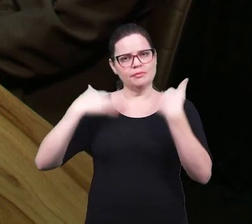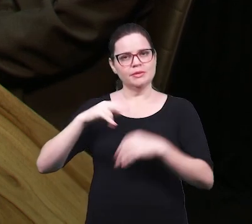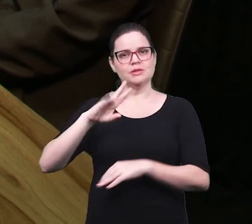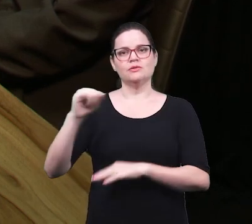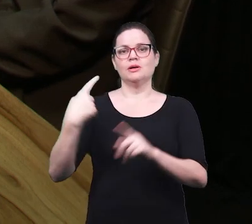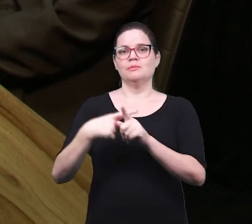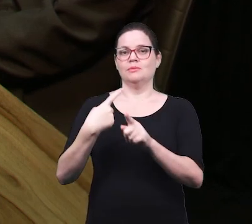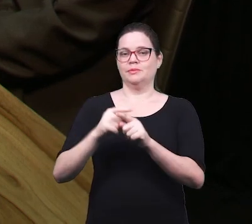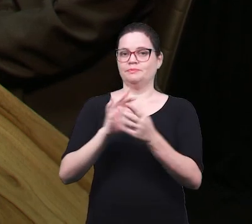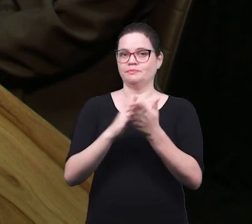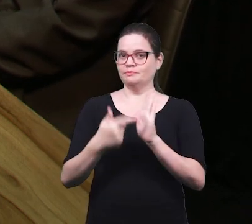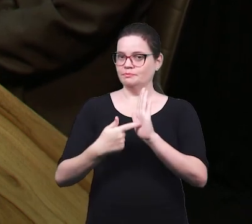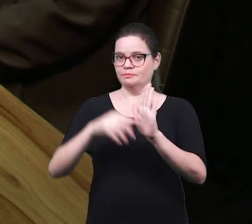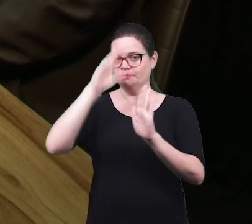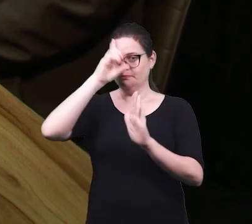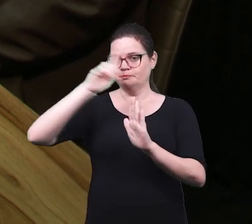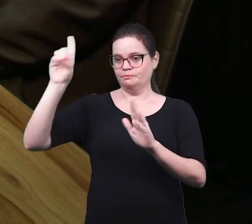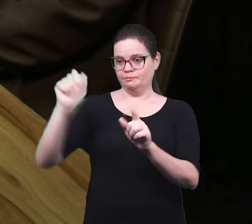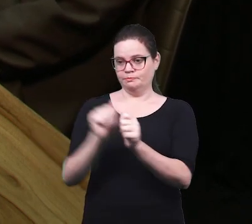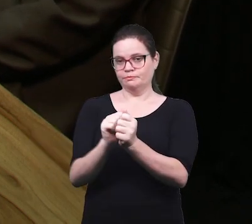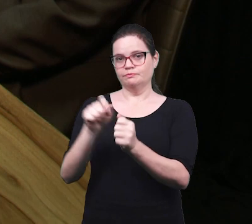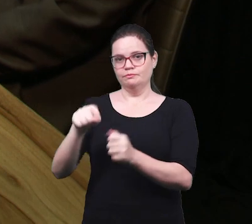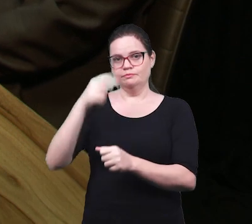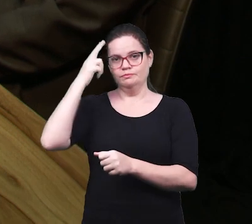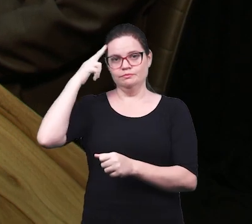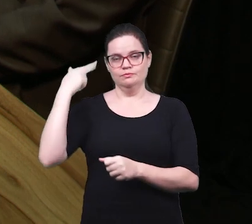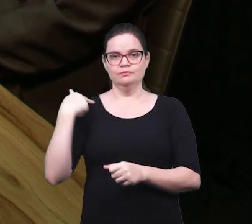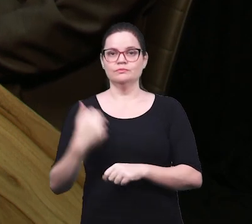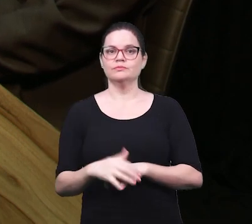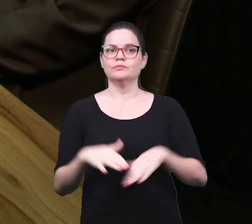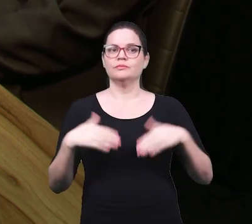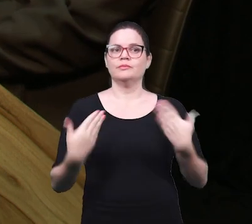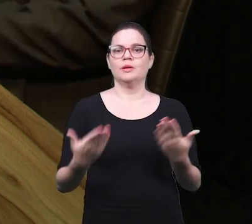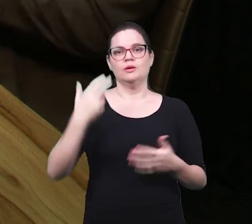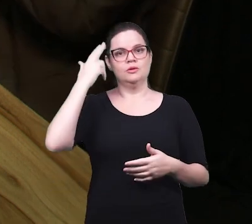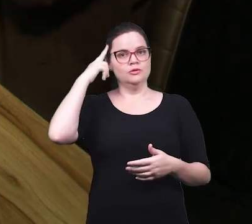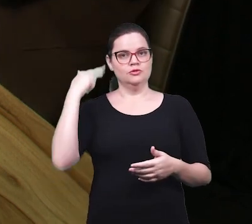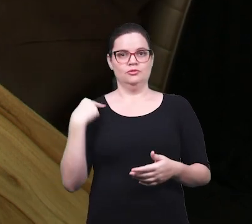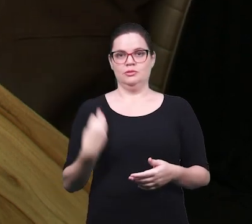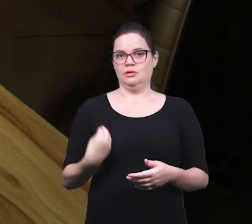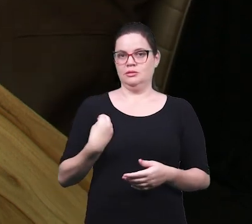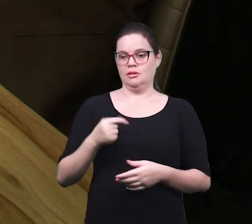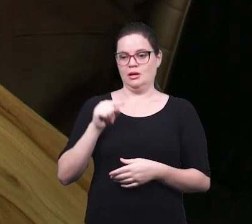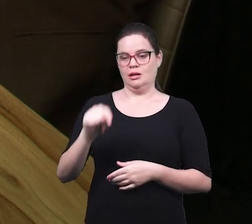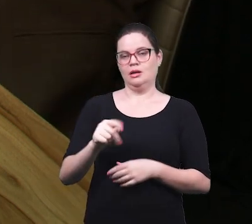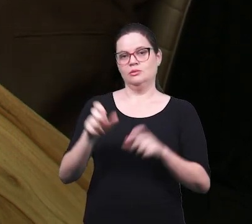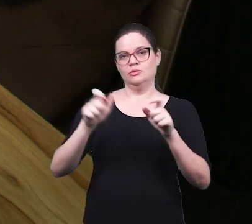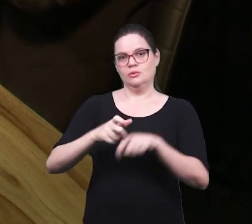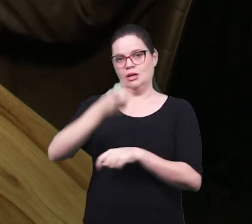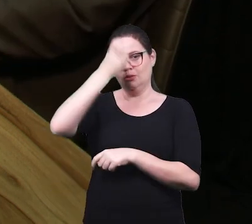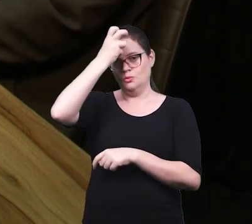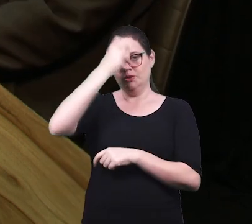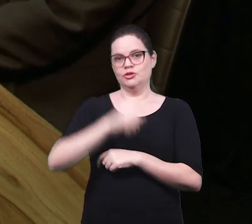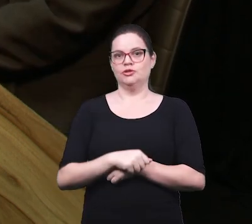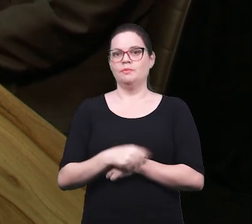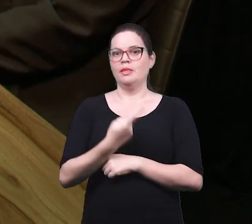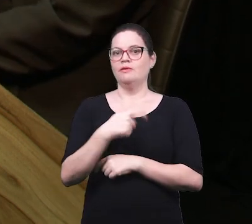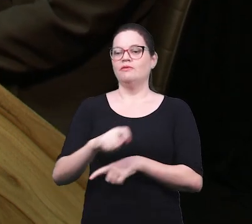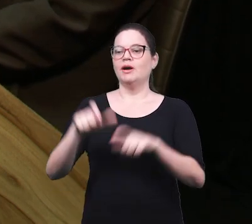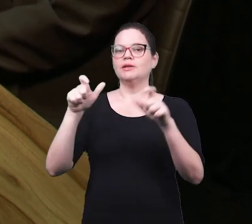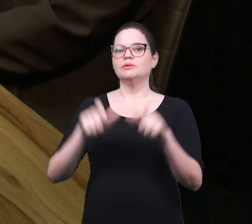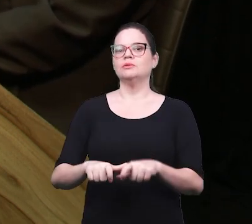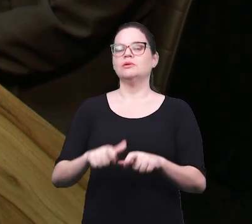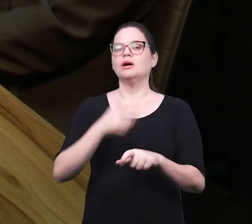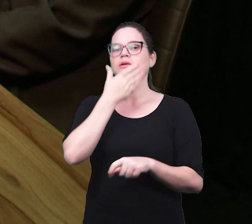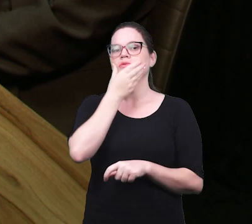estiver. Que a Bíblia diz que Deus estava com José. E aí, pastor Marcos, José está no Egito e ele vai parar